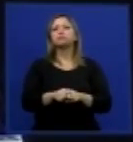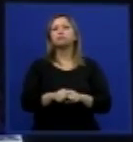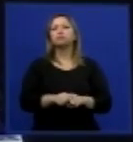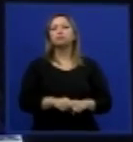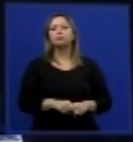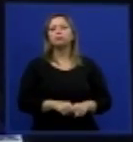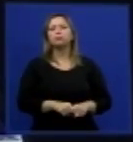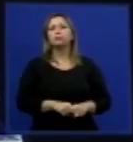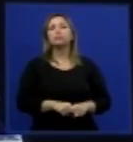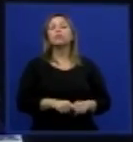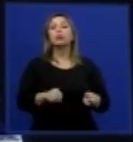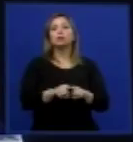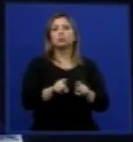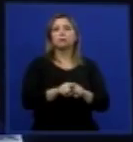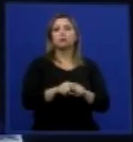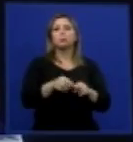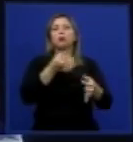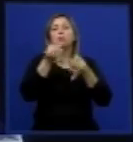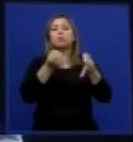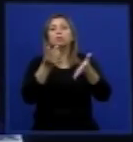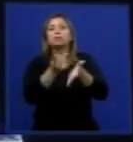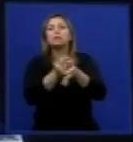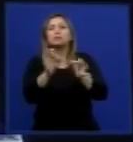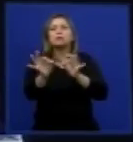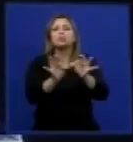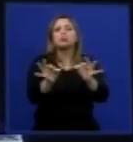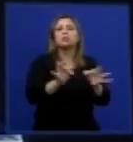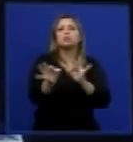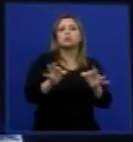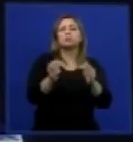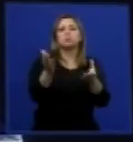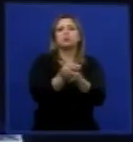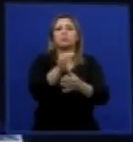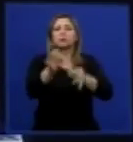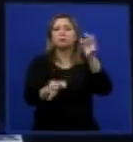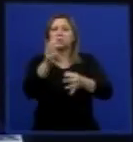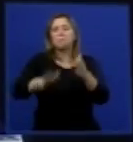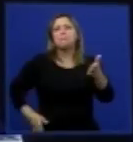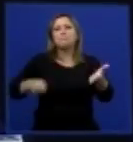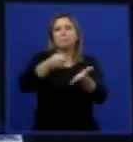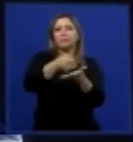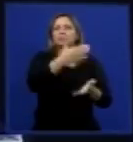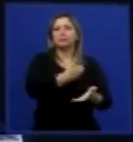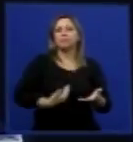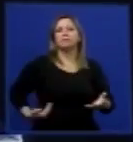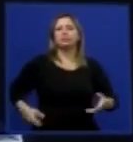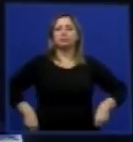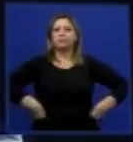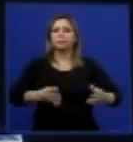delituoso tanto como porque acarreta a sanção pecuniária contra os cofes públicos